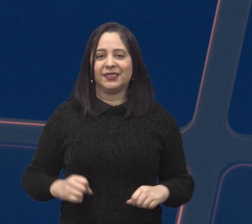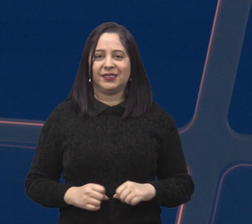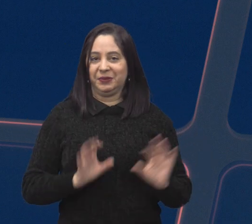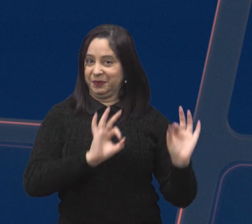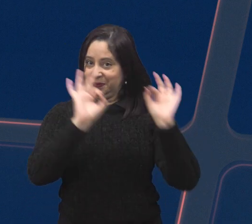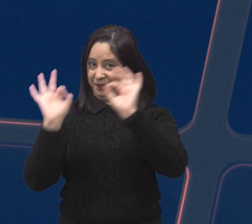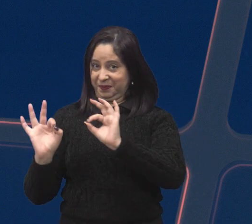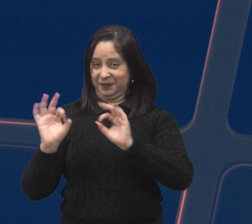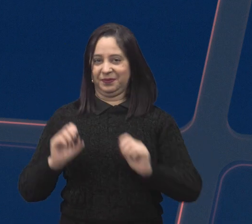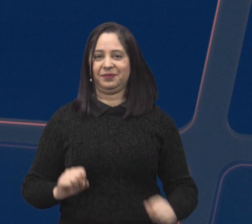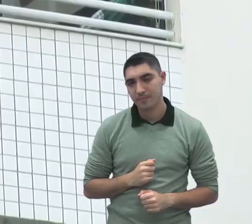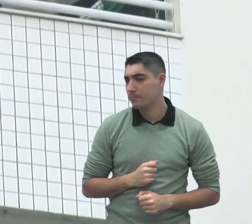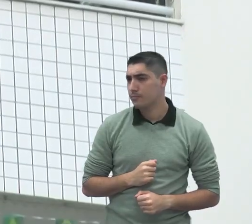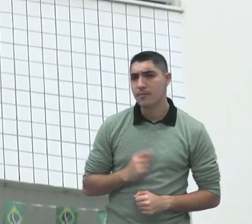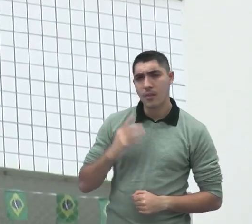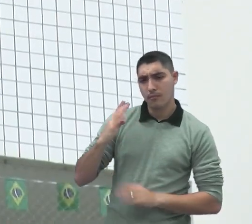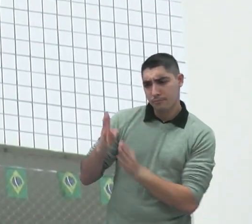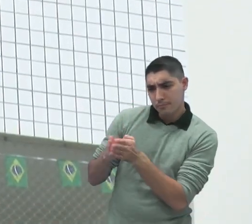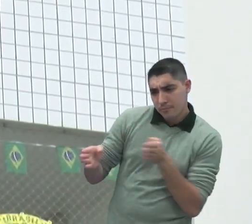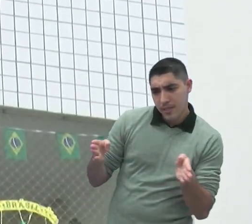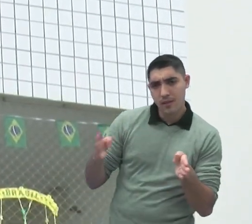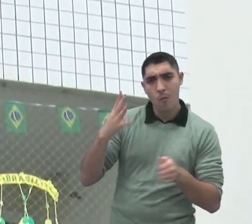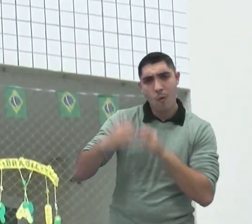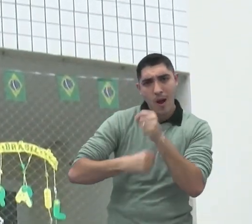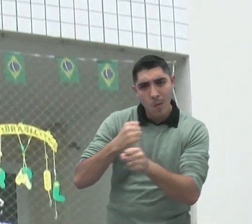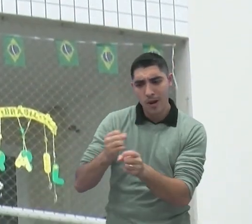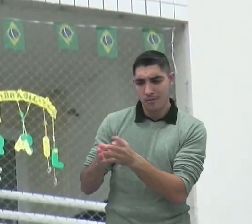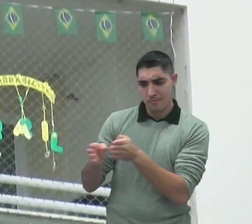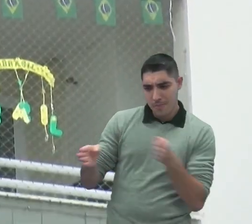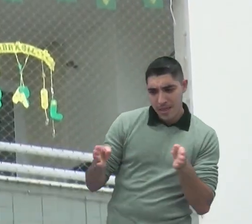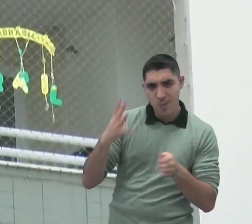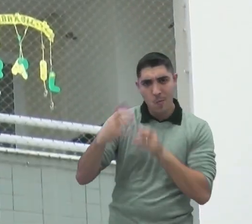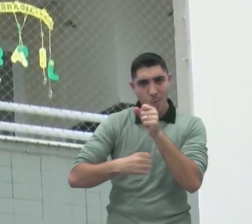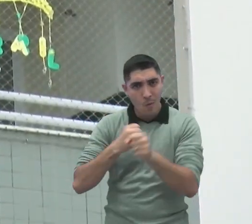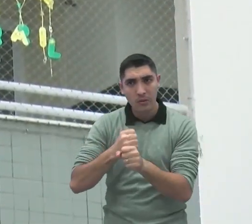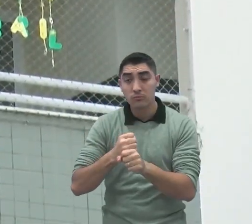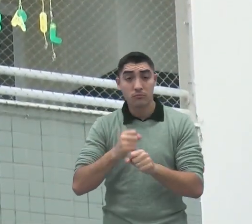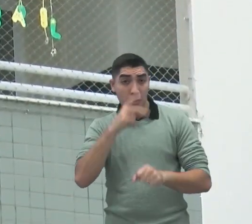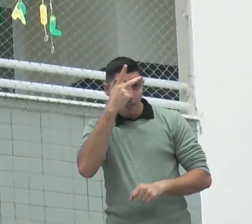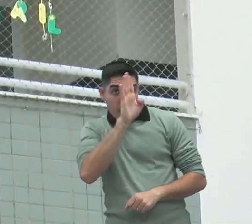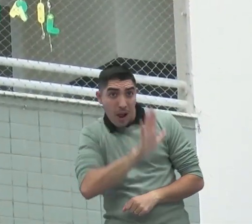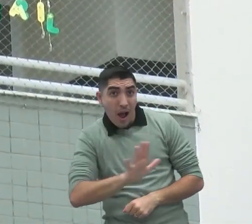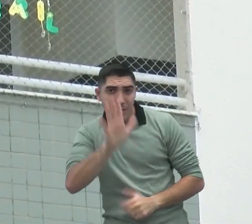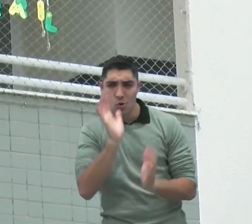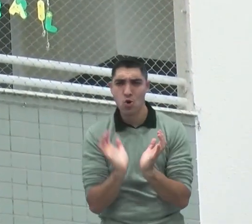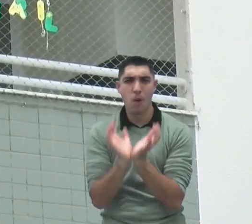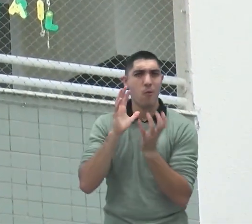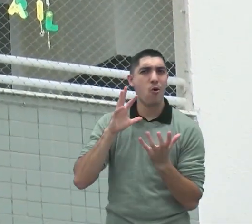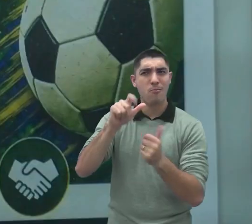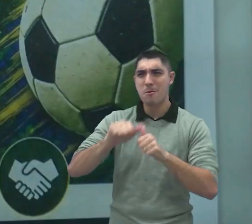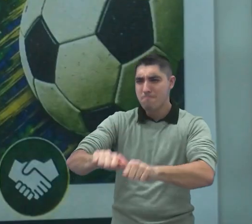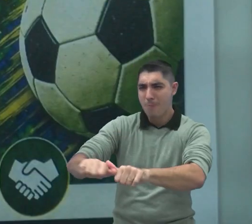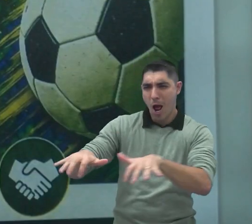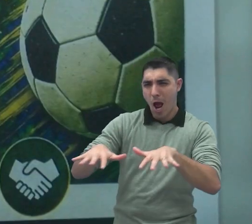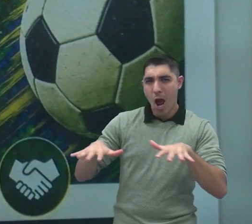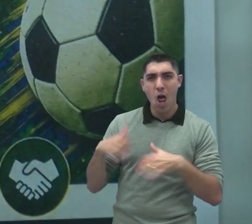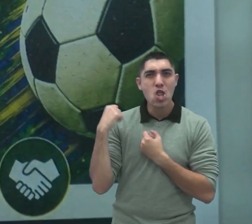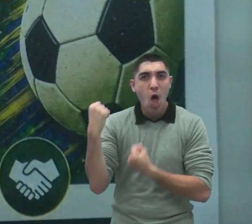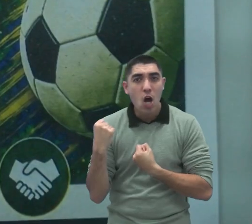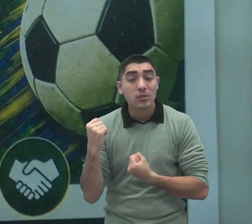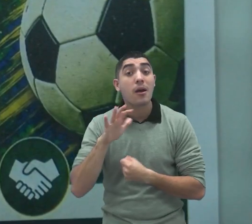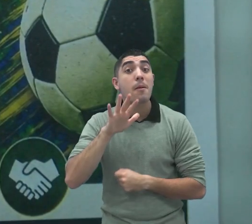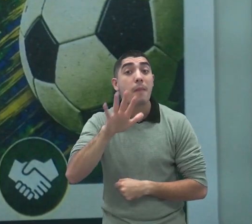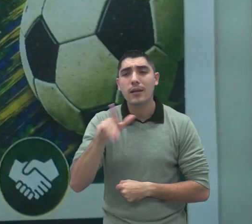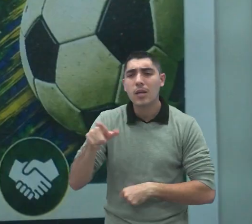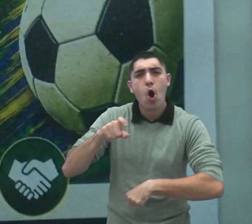gente vê na reportagem. De 4 em 4 anos, a Copa do Mundo mobiliza milhares de torcedores pelo país. Mas a empolgação